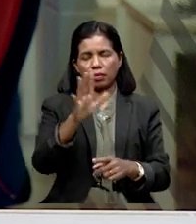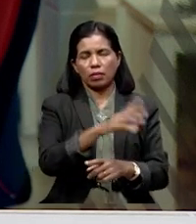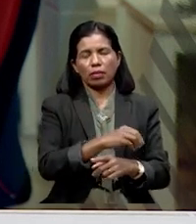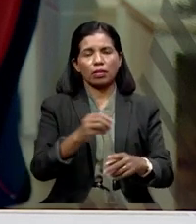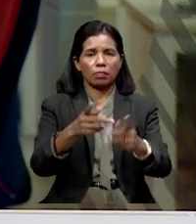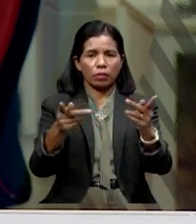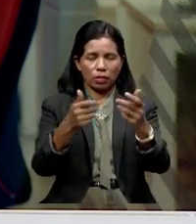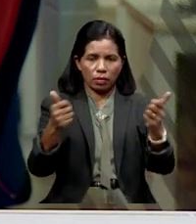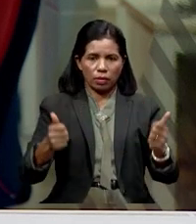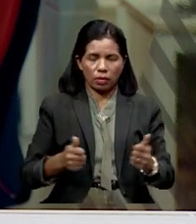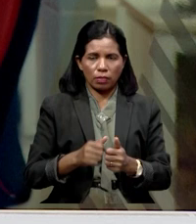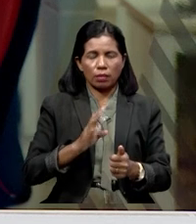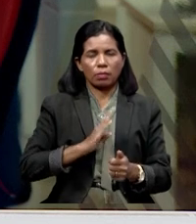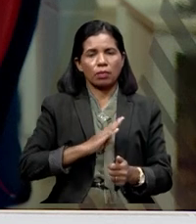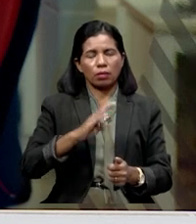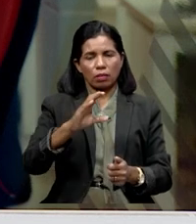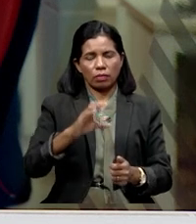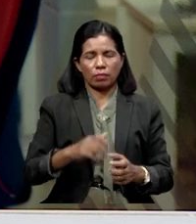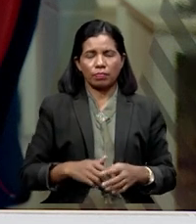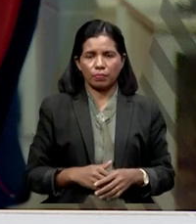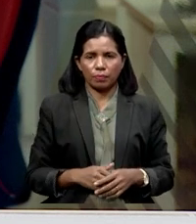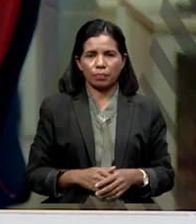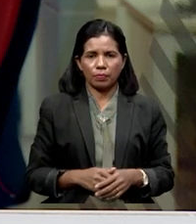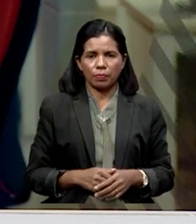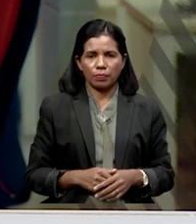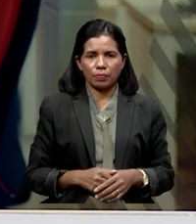posto administrativo, Baucau Vila.